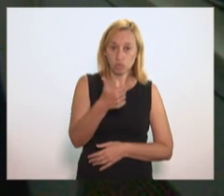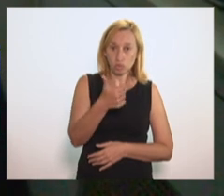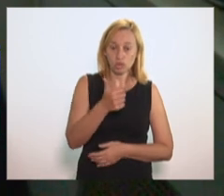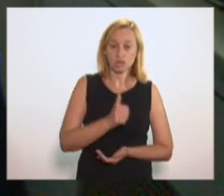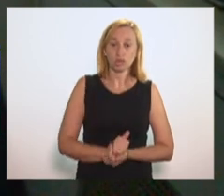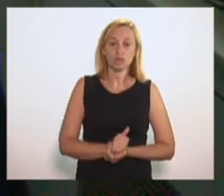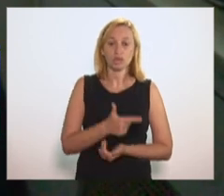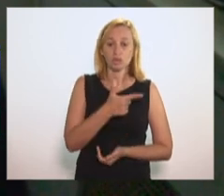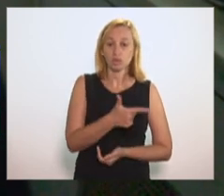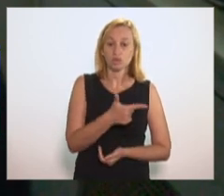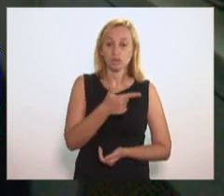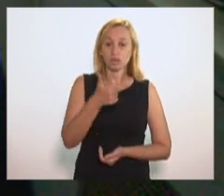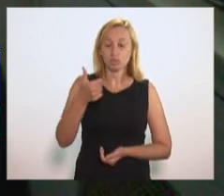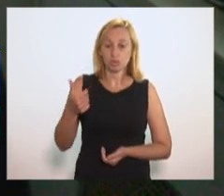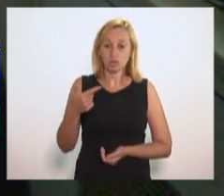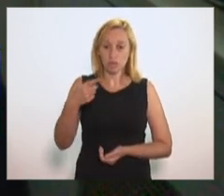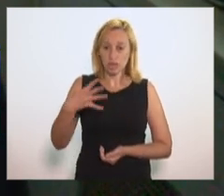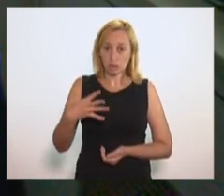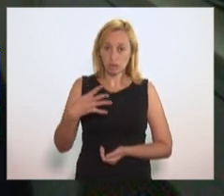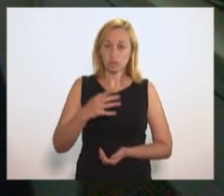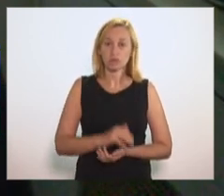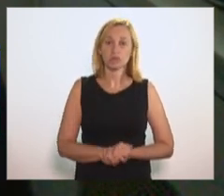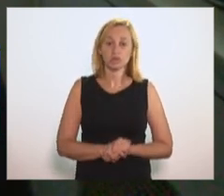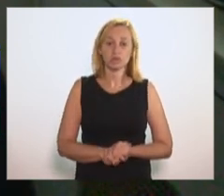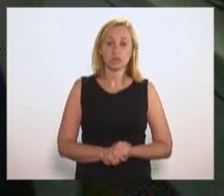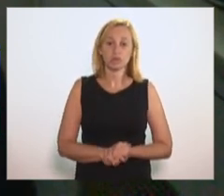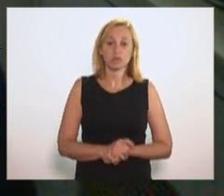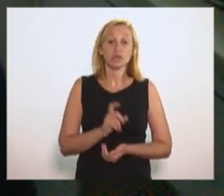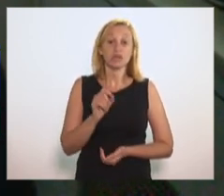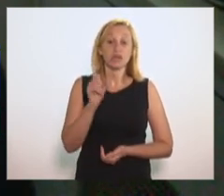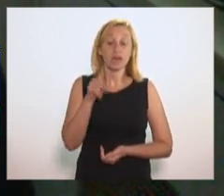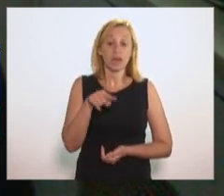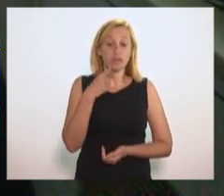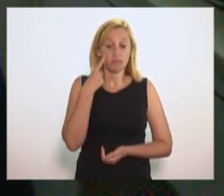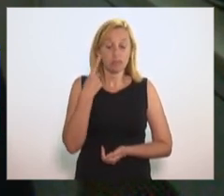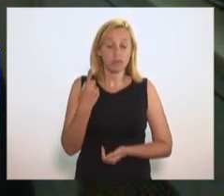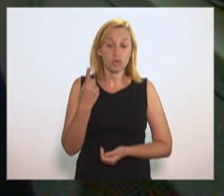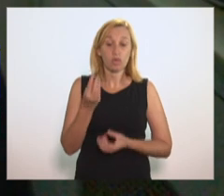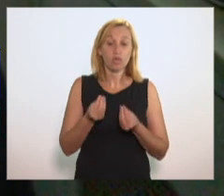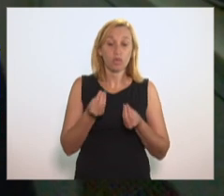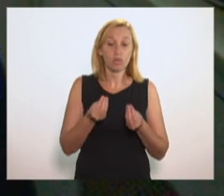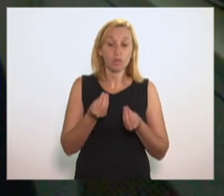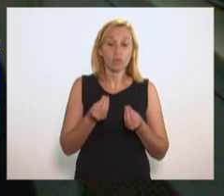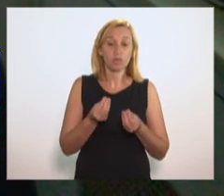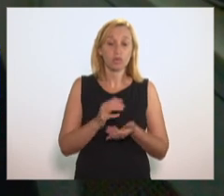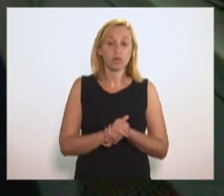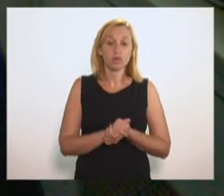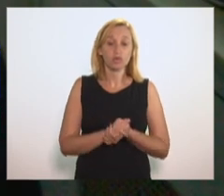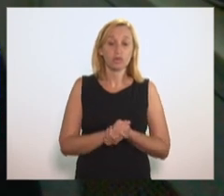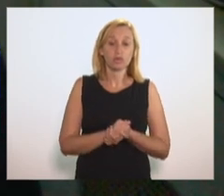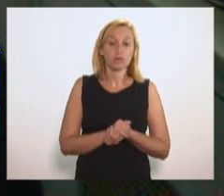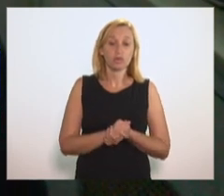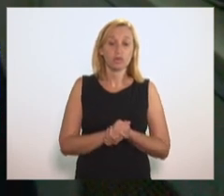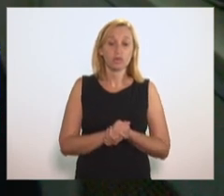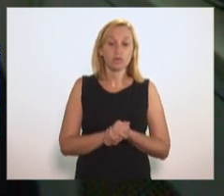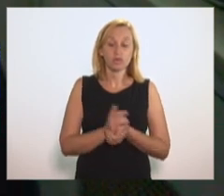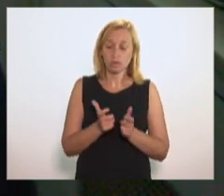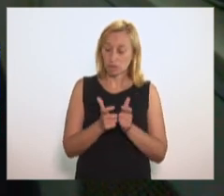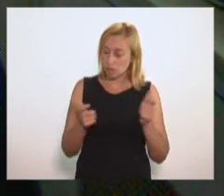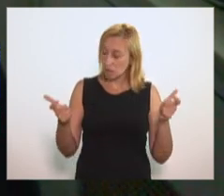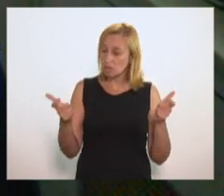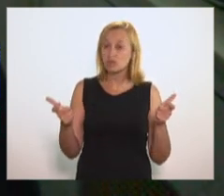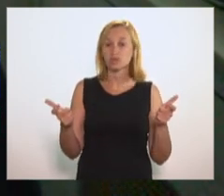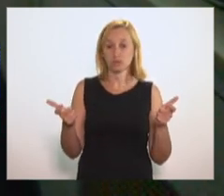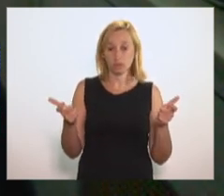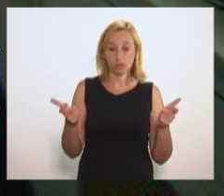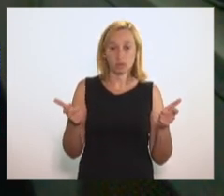2014 que é vista de uma forma muito larga pelas